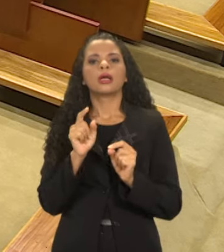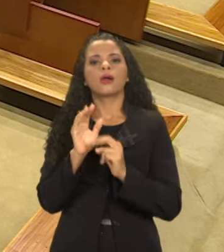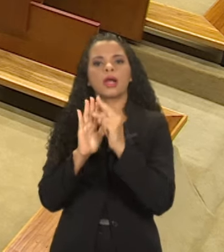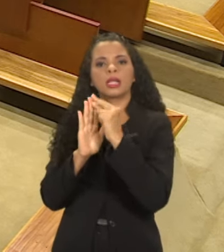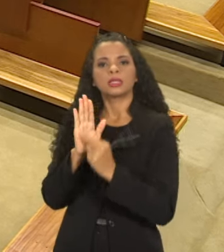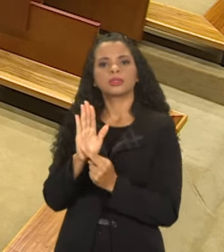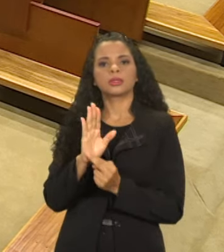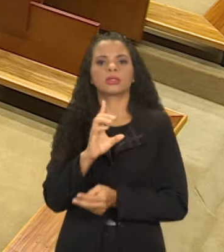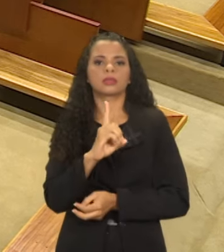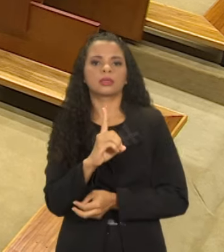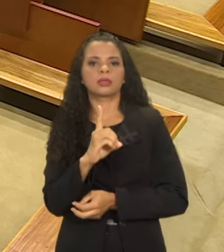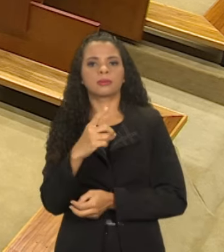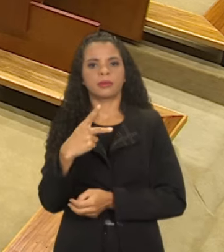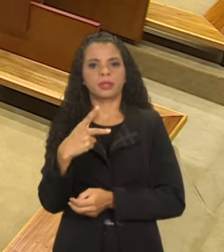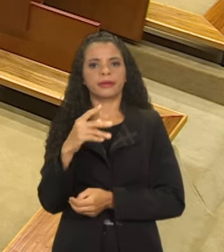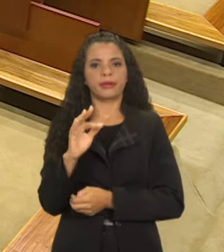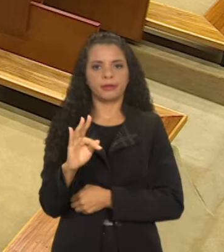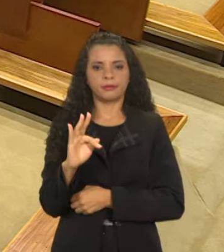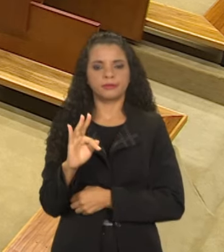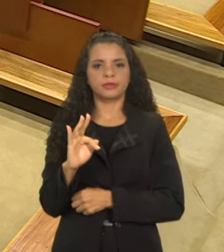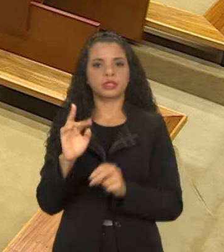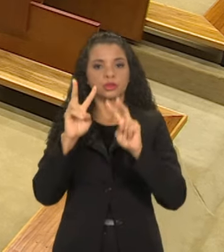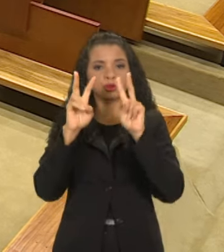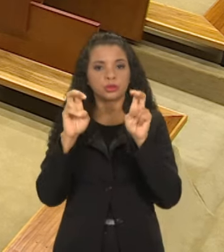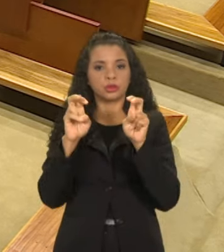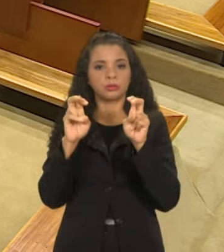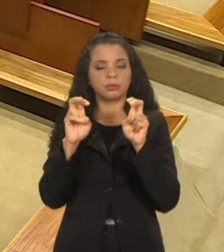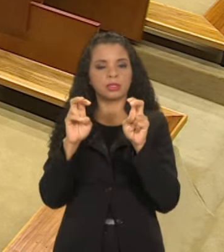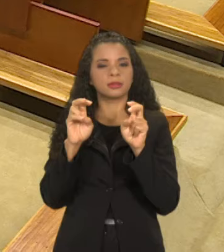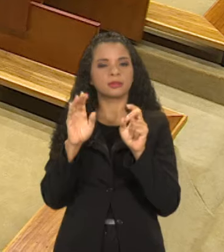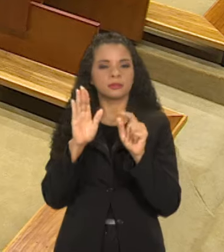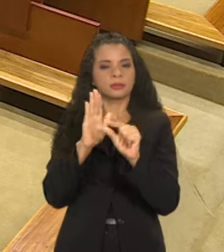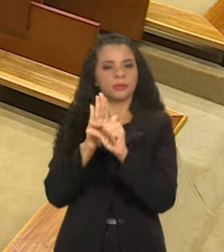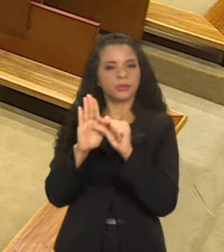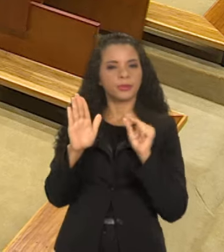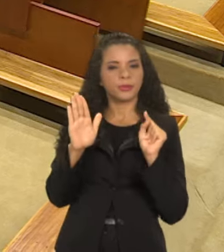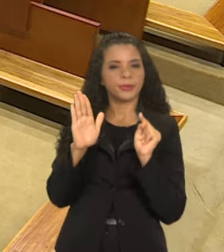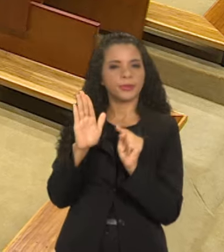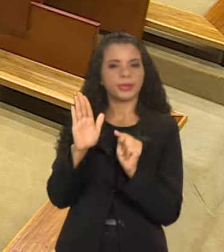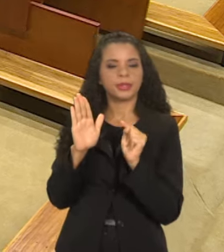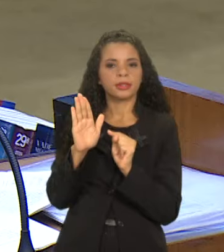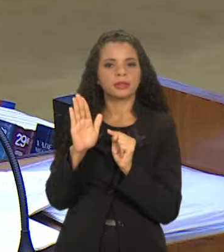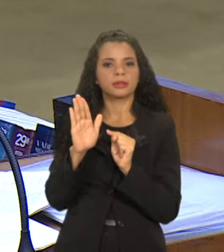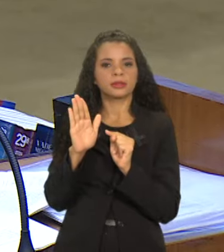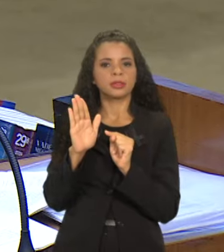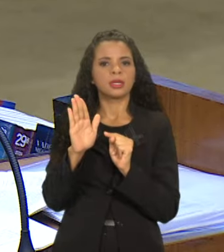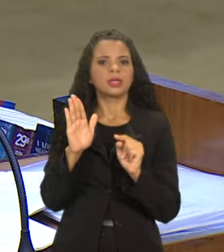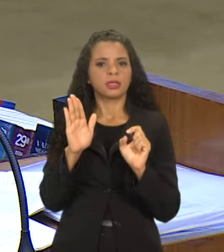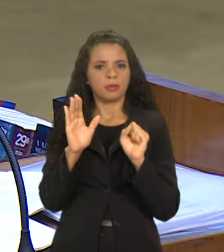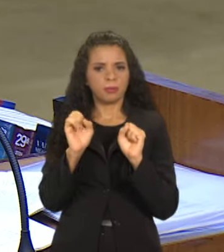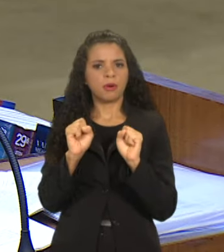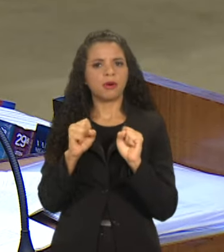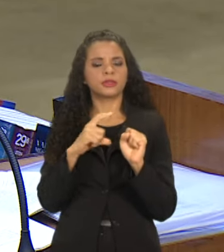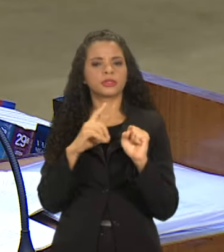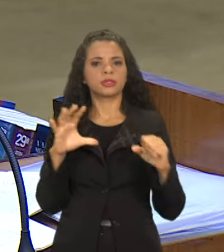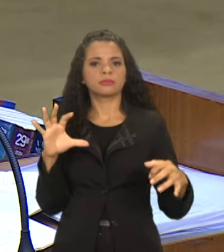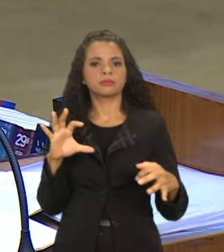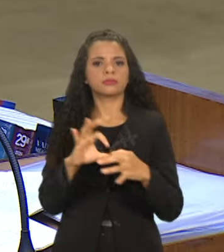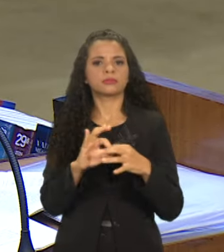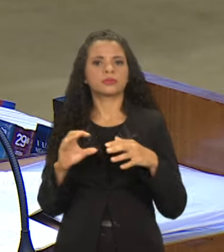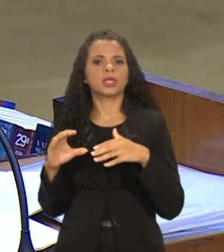sobre um item, um recorte que pode subjacente estar relacionado ao acordo e, por